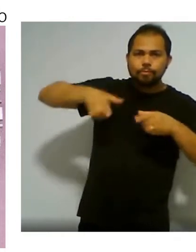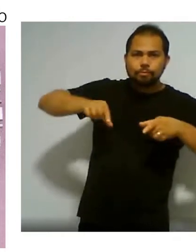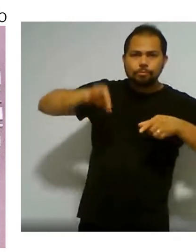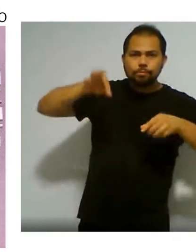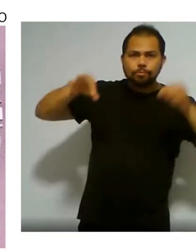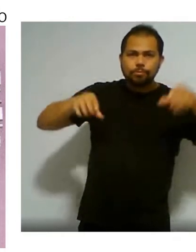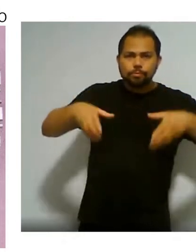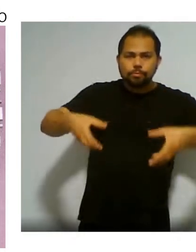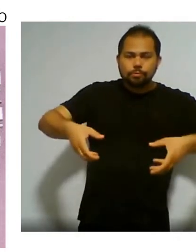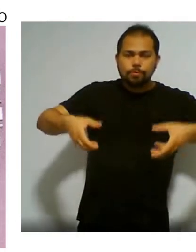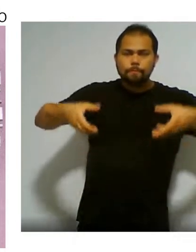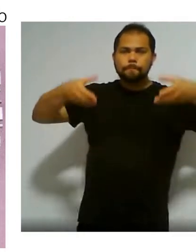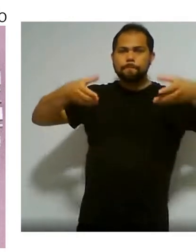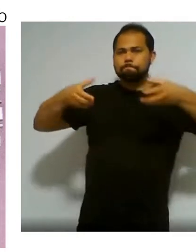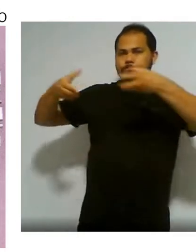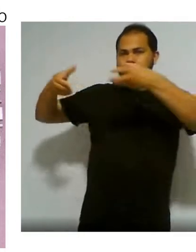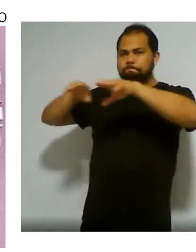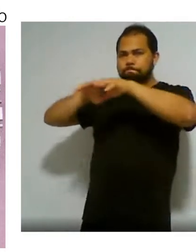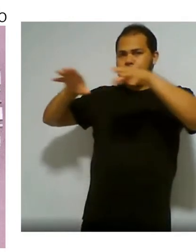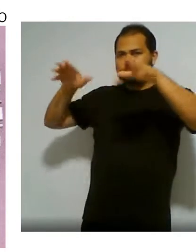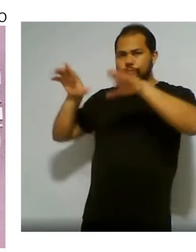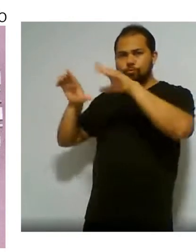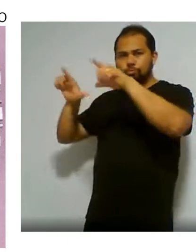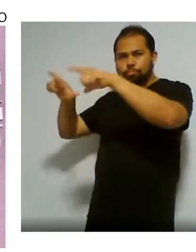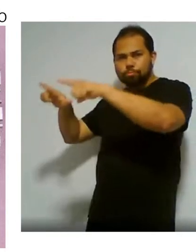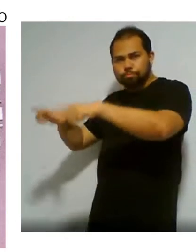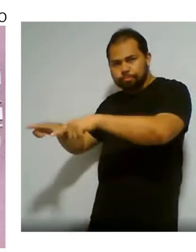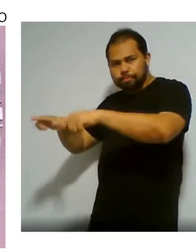mesa, como está nessa imagem aí,